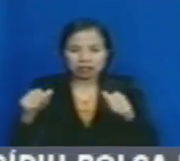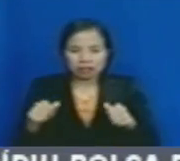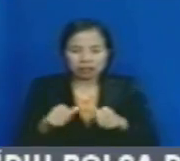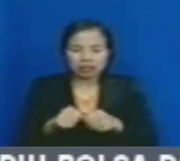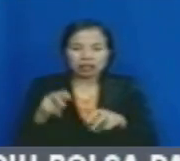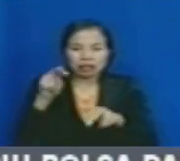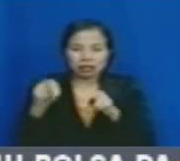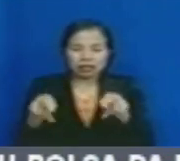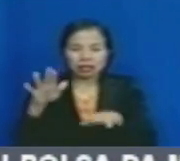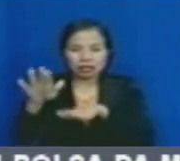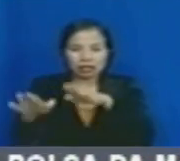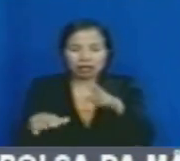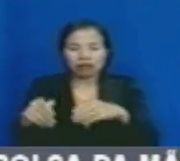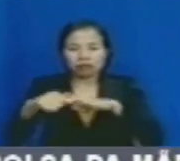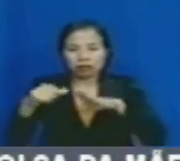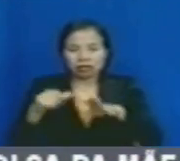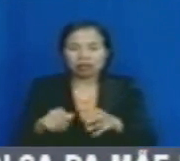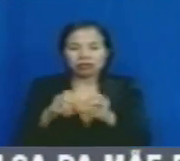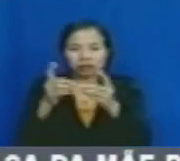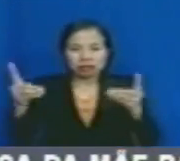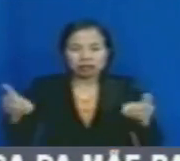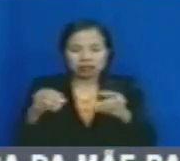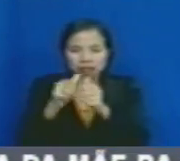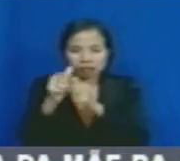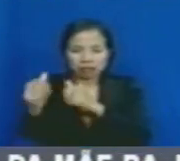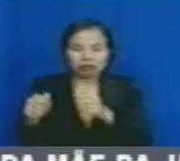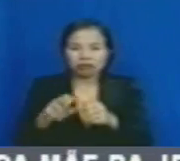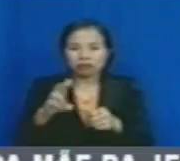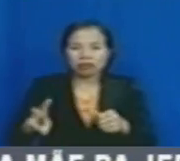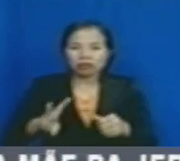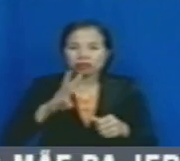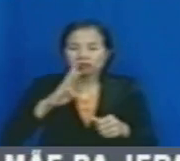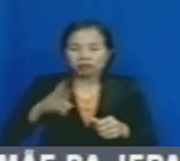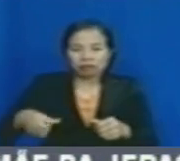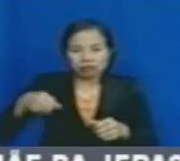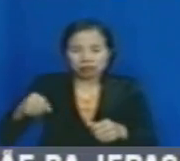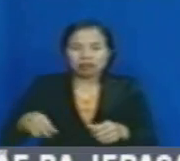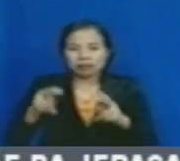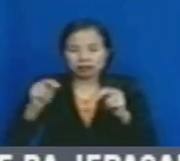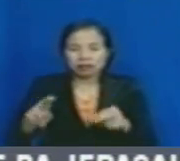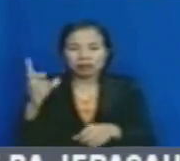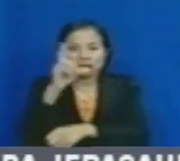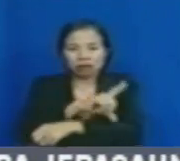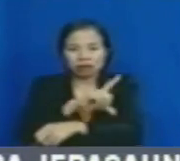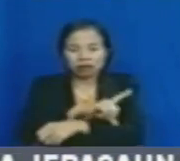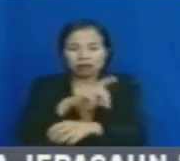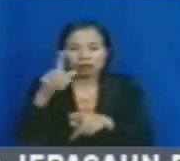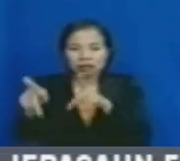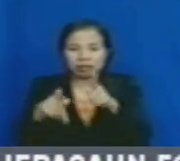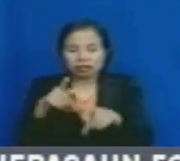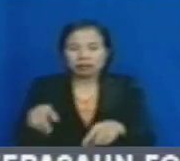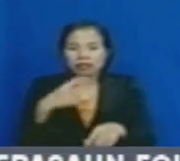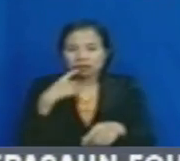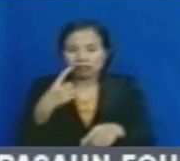tenke lau ainho distansia nebedok, hodi bakurube utiliza ba necessidade lor lorong nian. Abitante ne